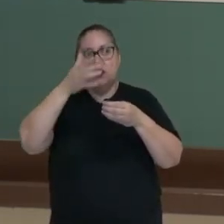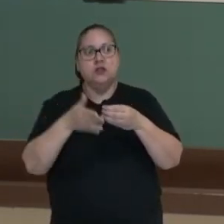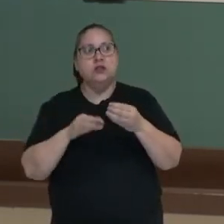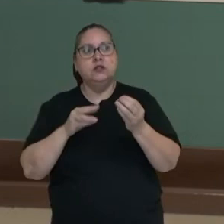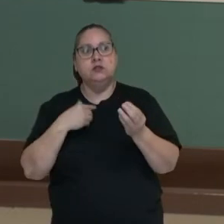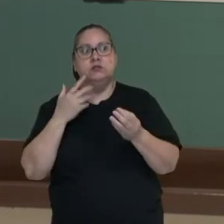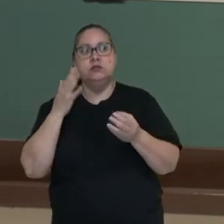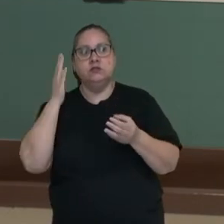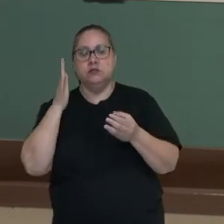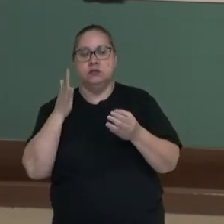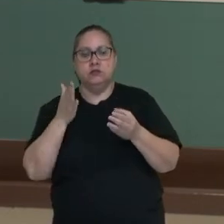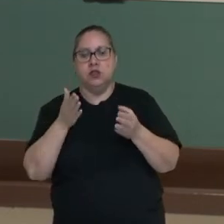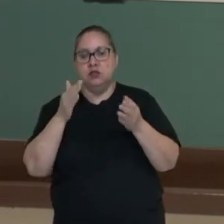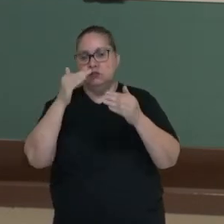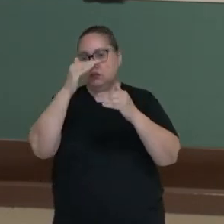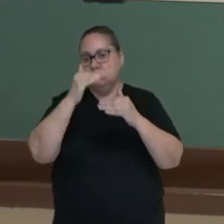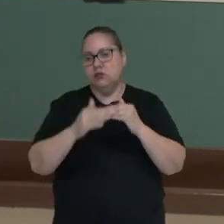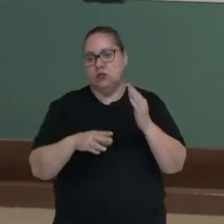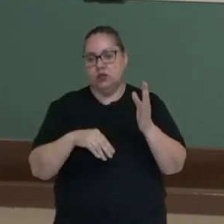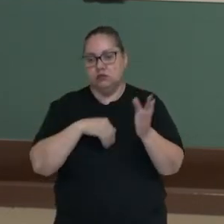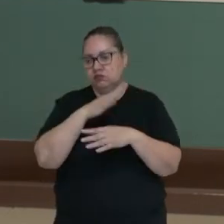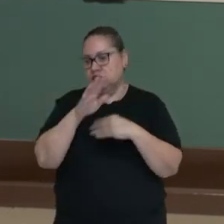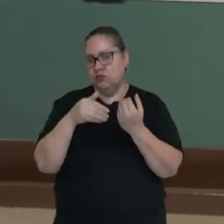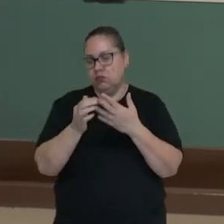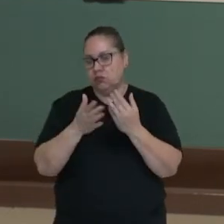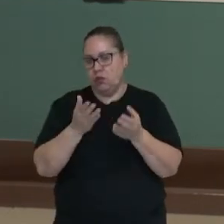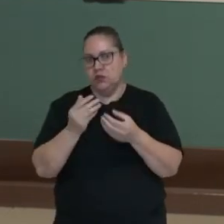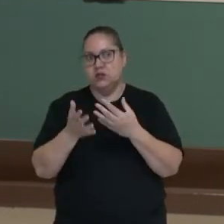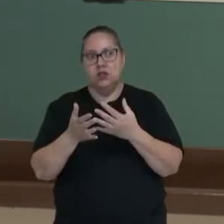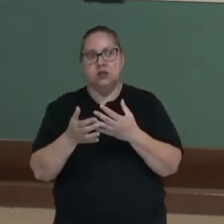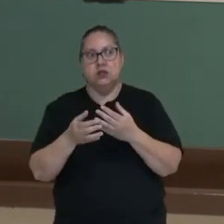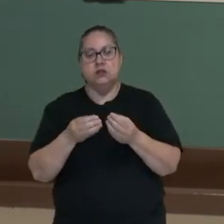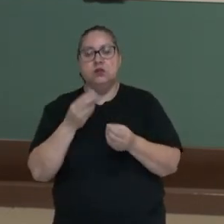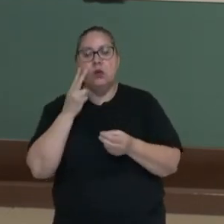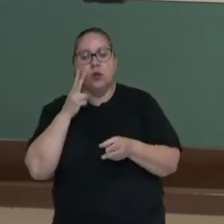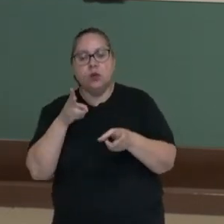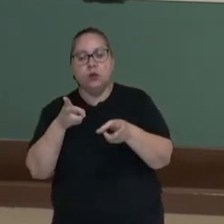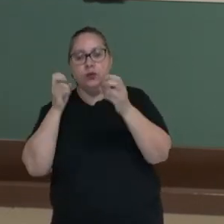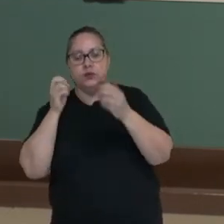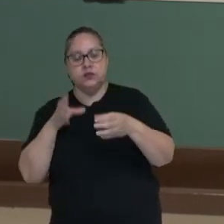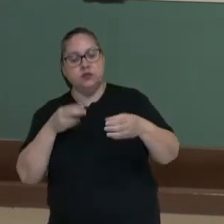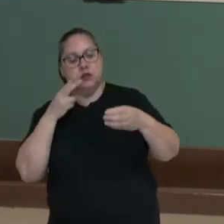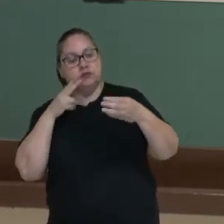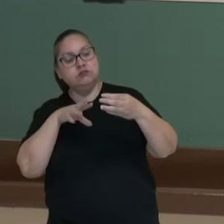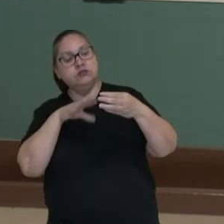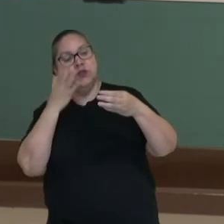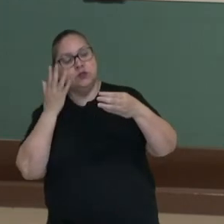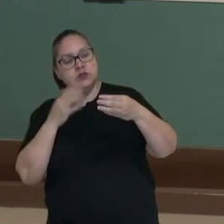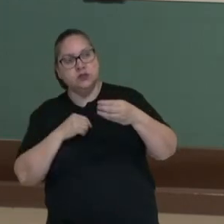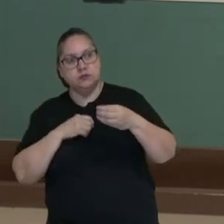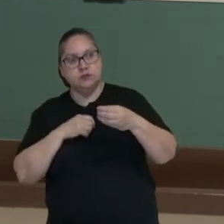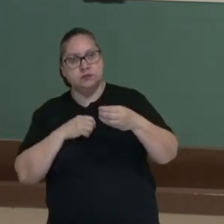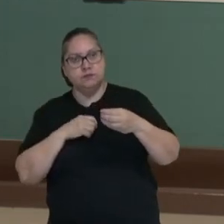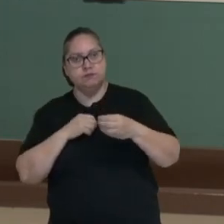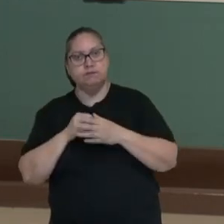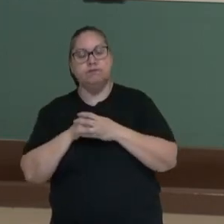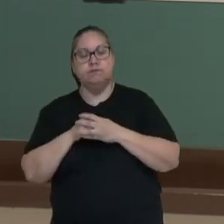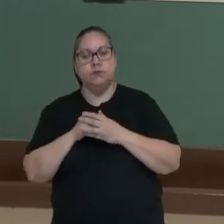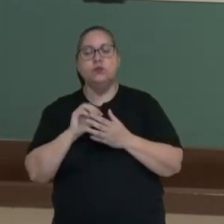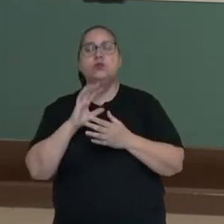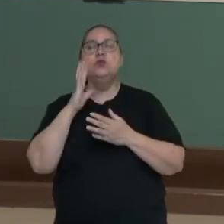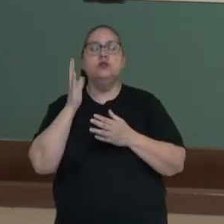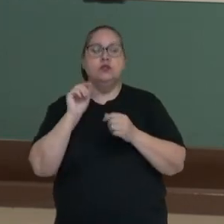não necessariamente nessa ordem, você pode pôr na ordem que você quiser. E você vai observar o que será que